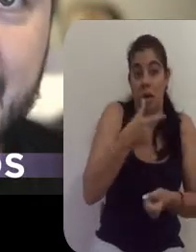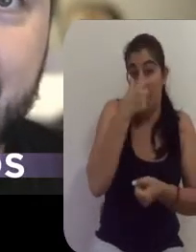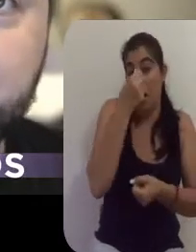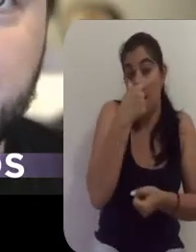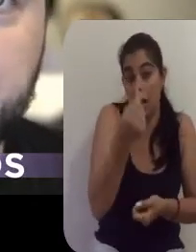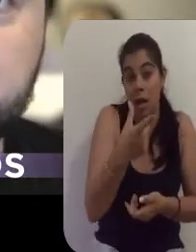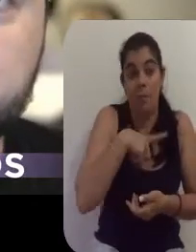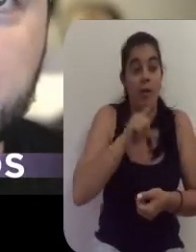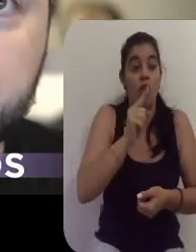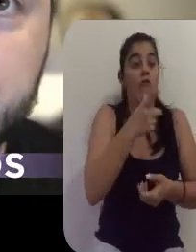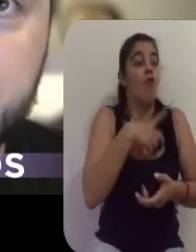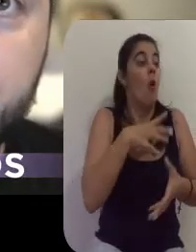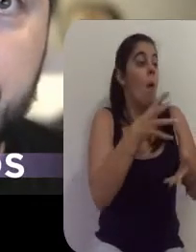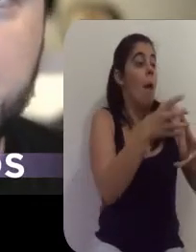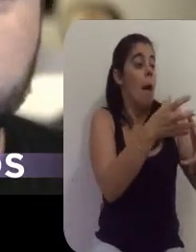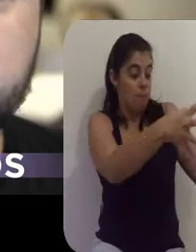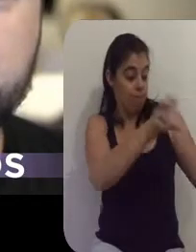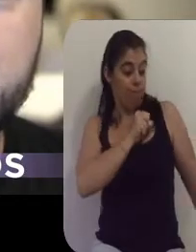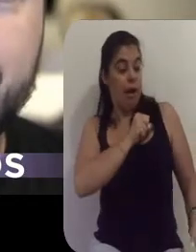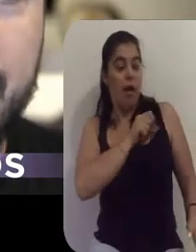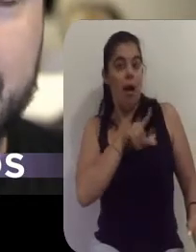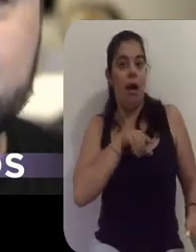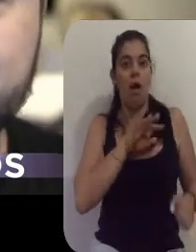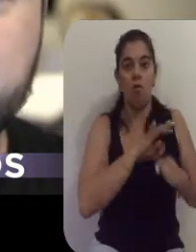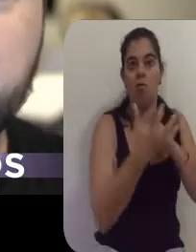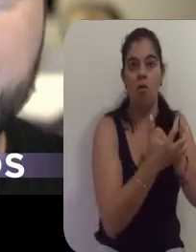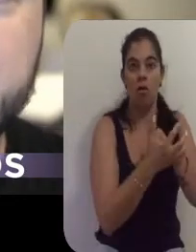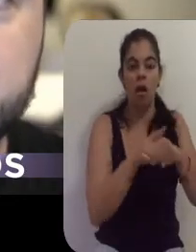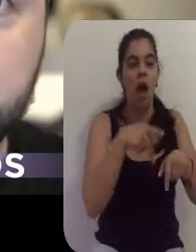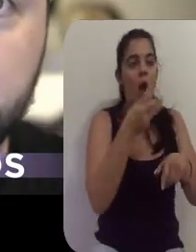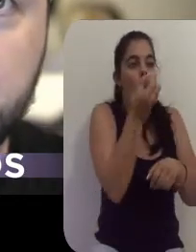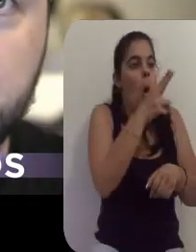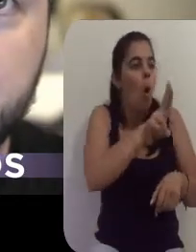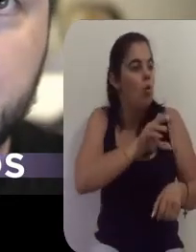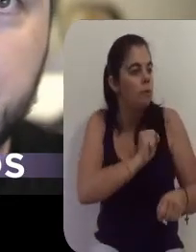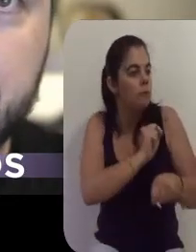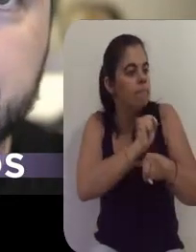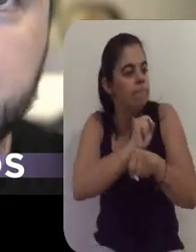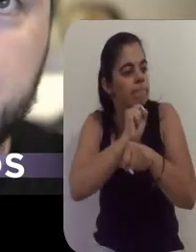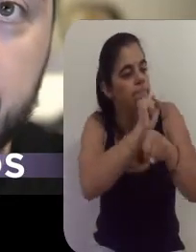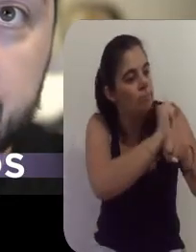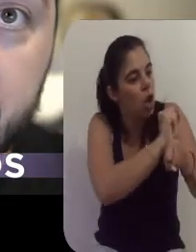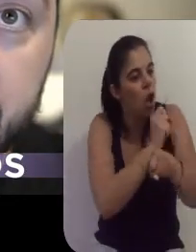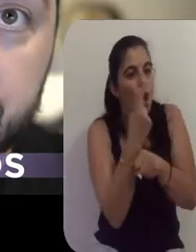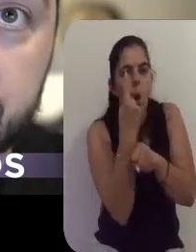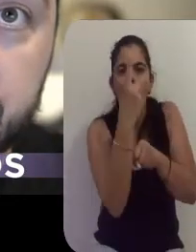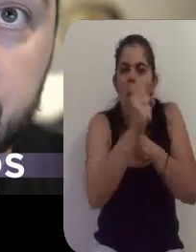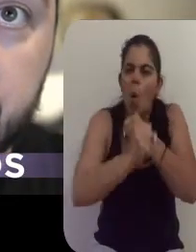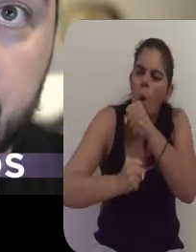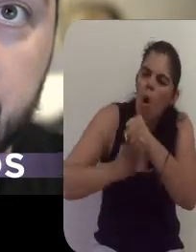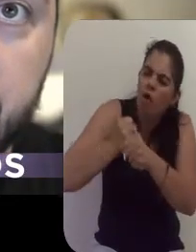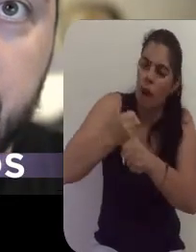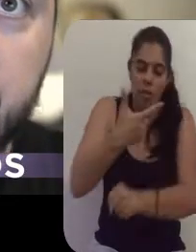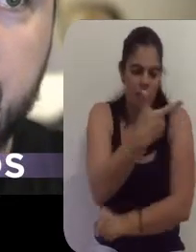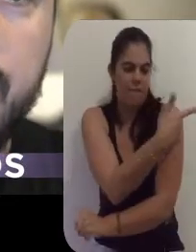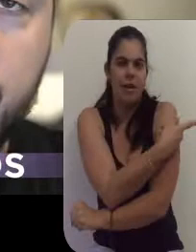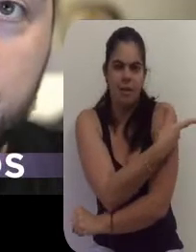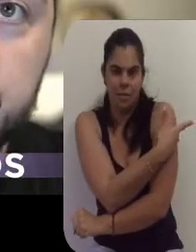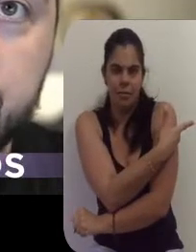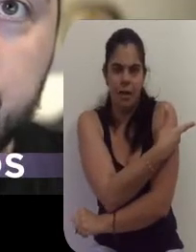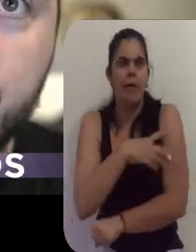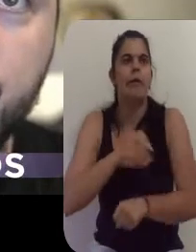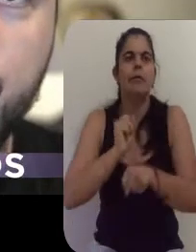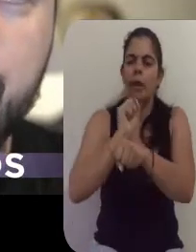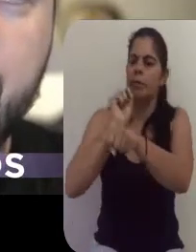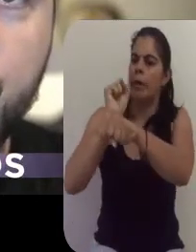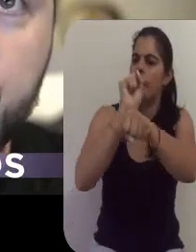se ela leva pelo menos 1 ano de desenvolvimento, esse 1 ano vai acontecer depois desses milhões de casos. Não